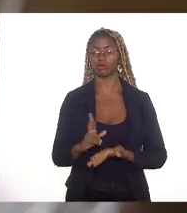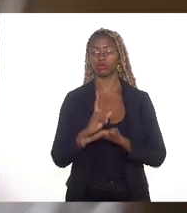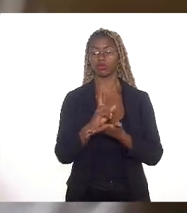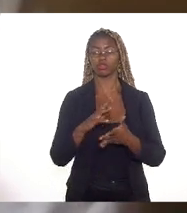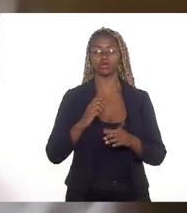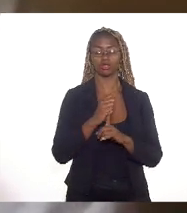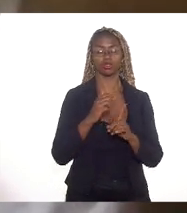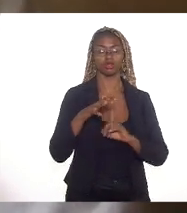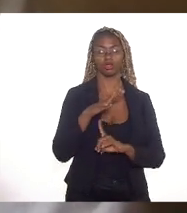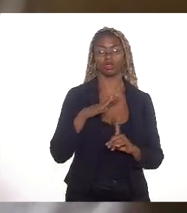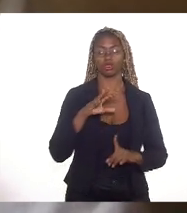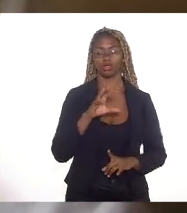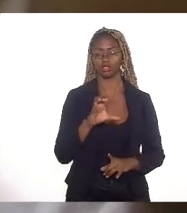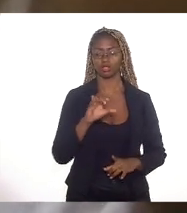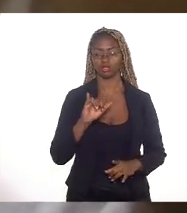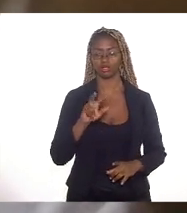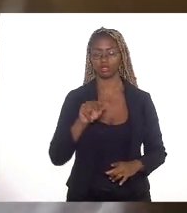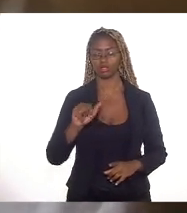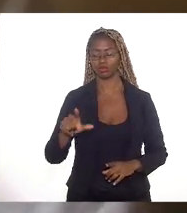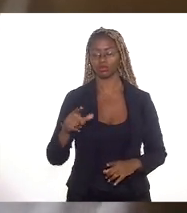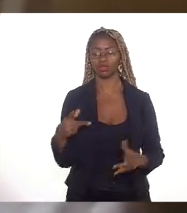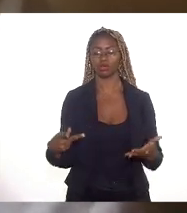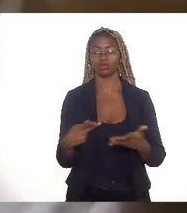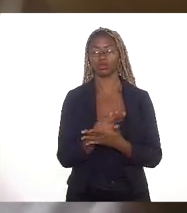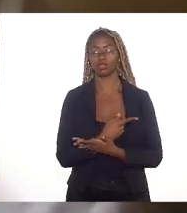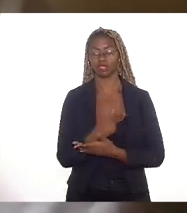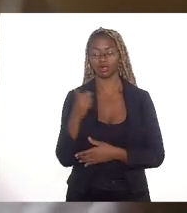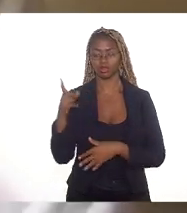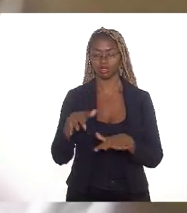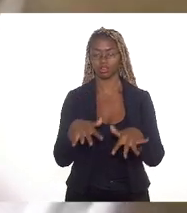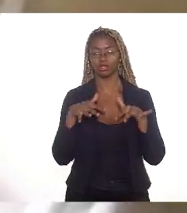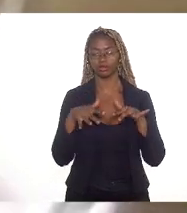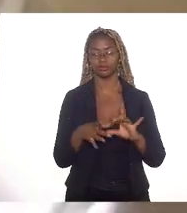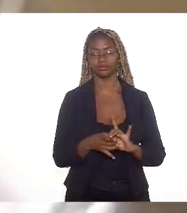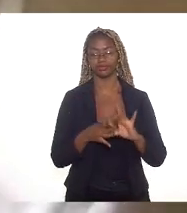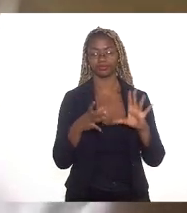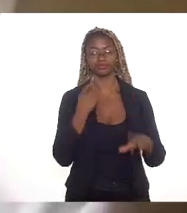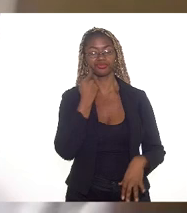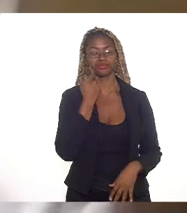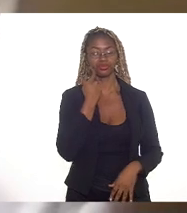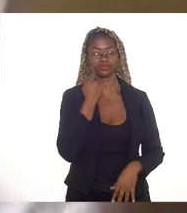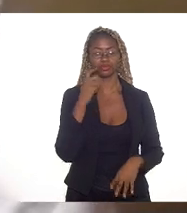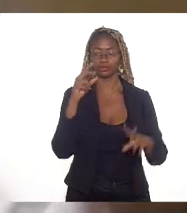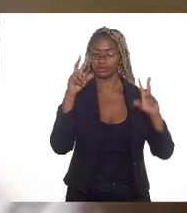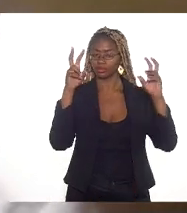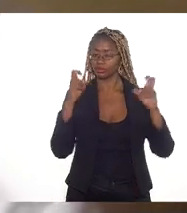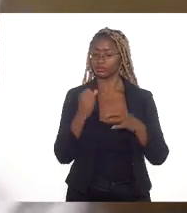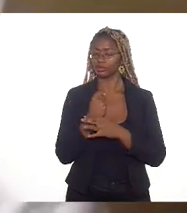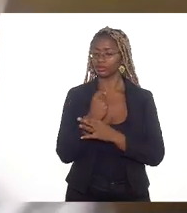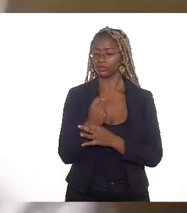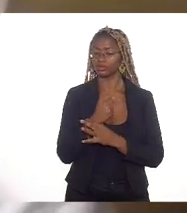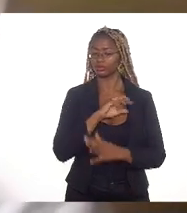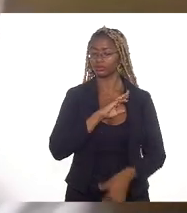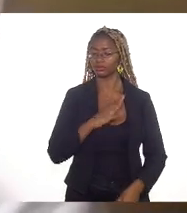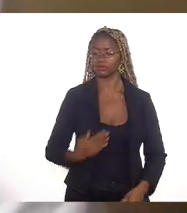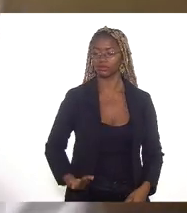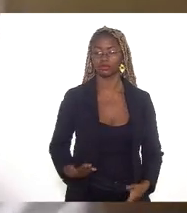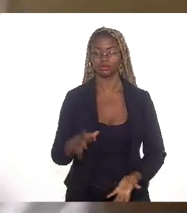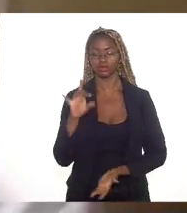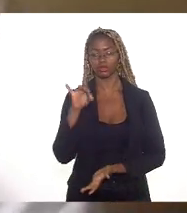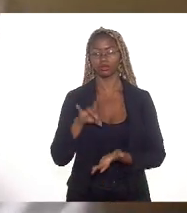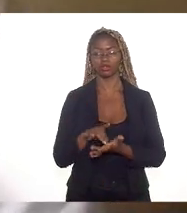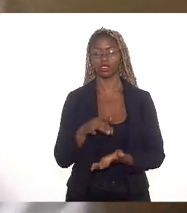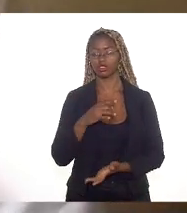civil, que foi minimamente o que aconteceu na audiência pública de sexta-feira. O tema da segurança pública, de fato, ele